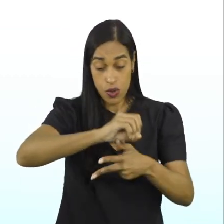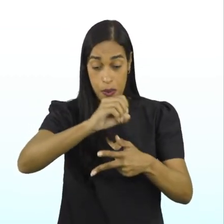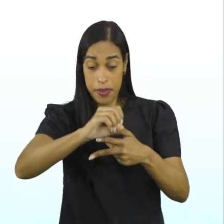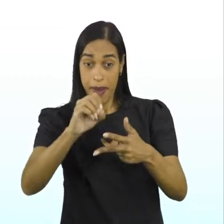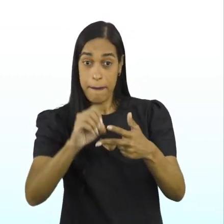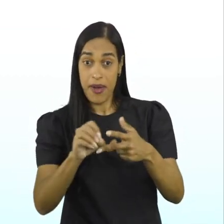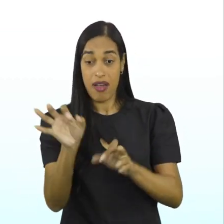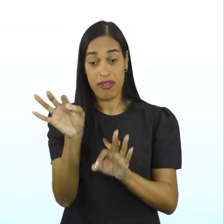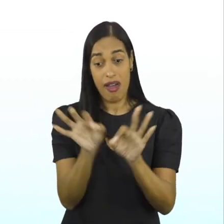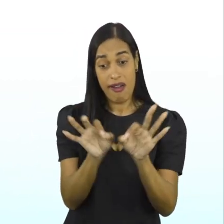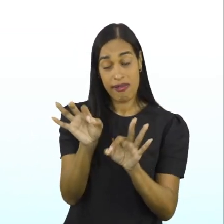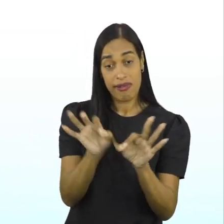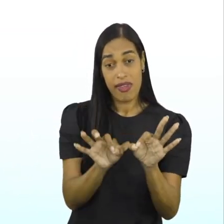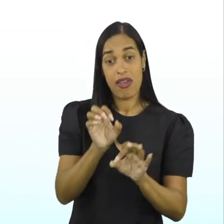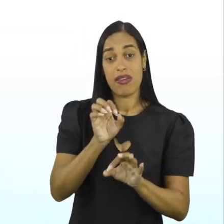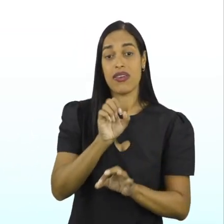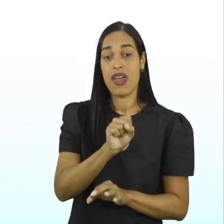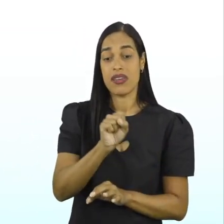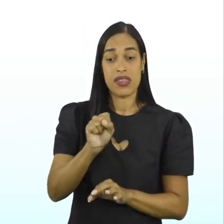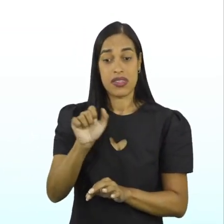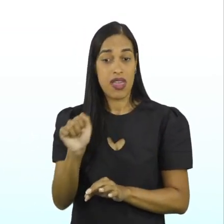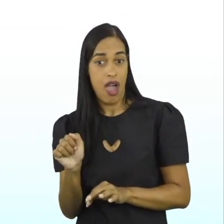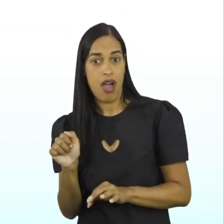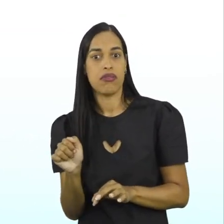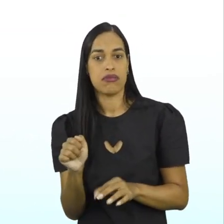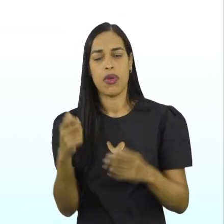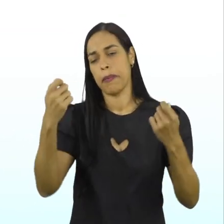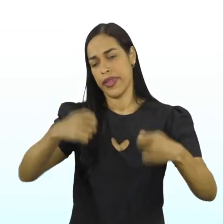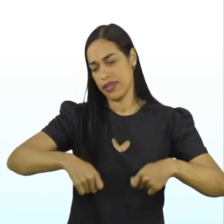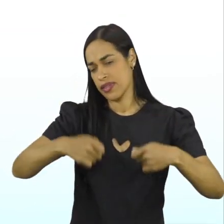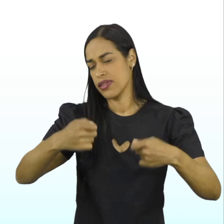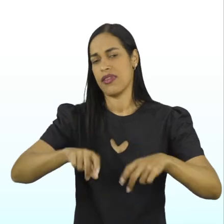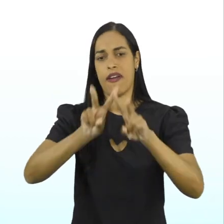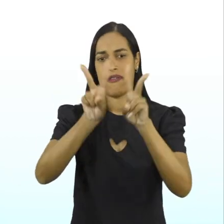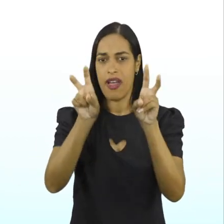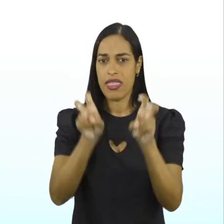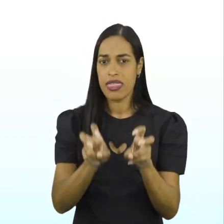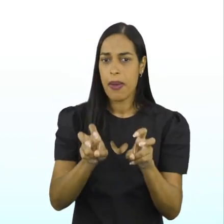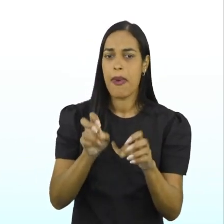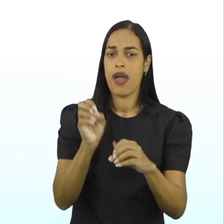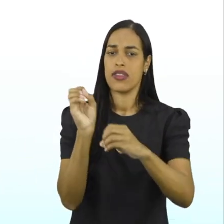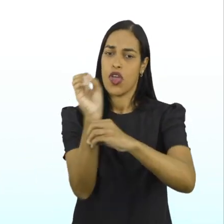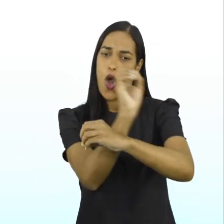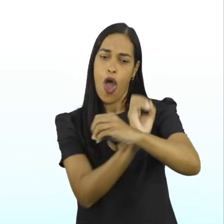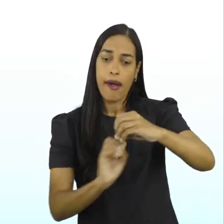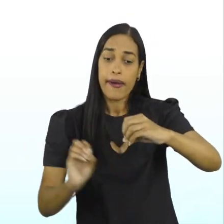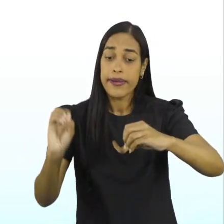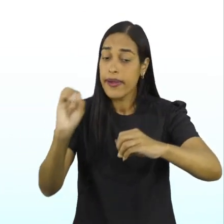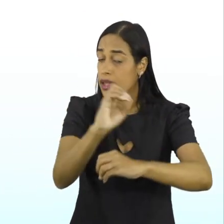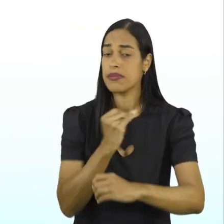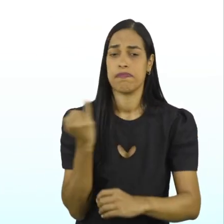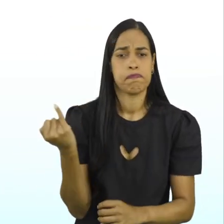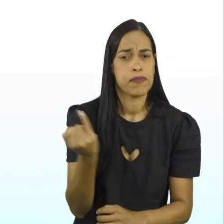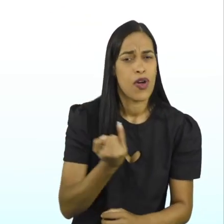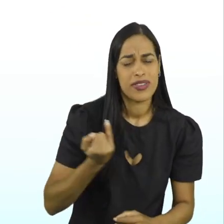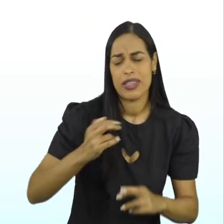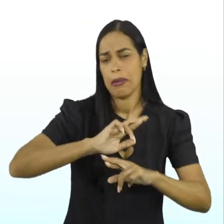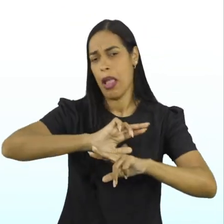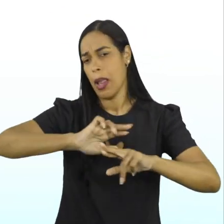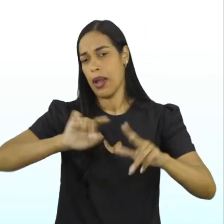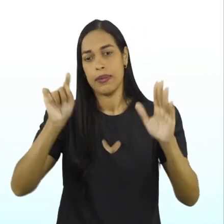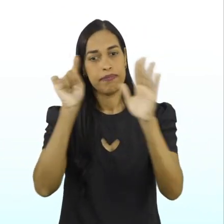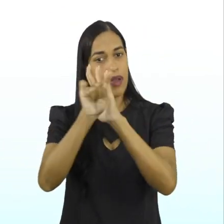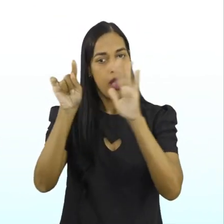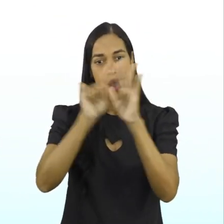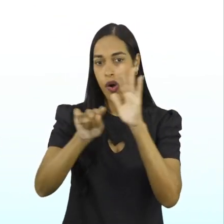e SSA, falar de Enem e não falar de organelas. Vocês têm que saber delas, porque a gente tem uma porrada de questões de citologia que